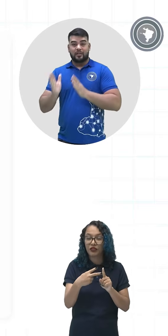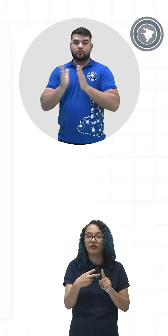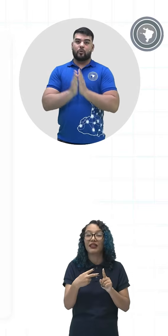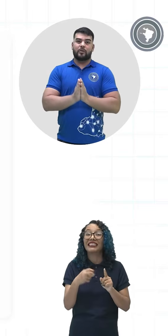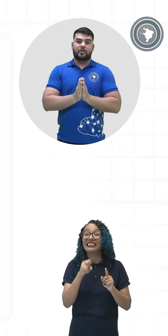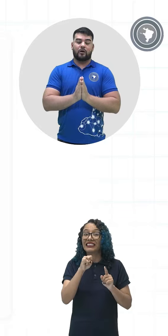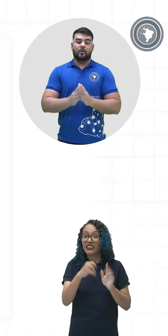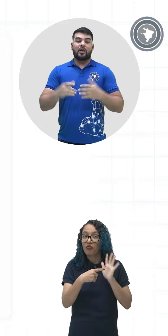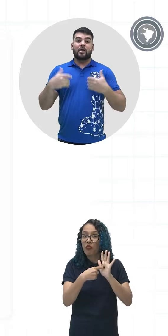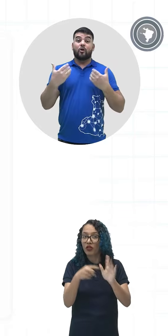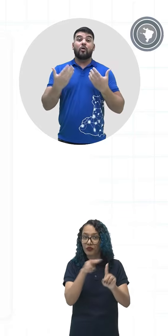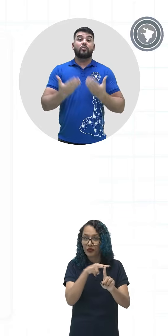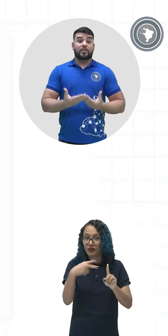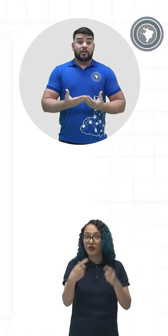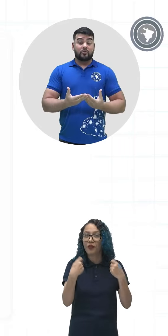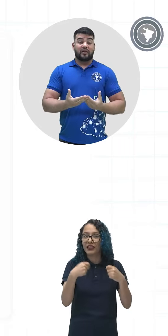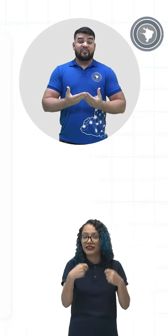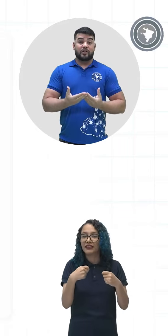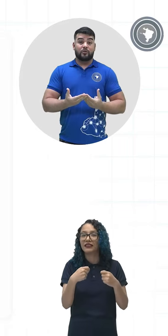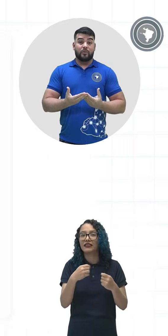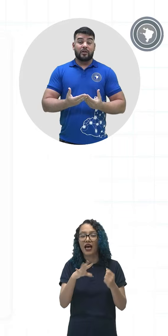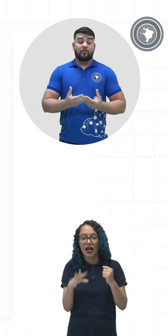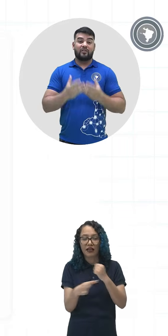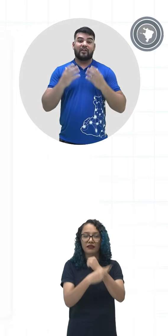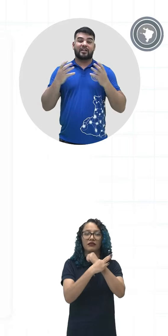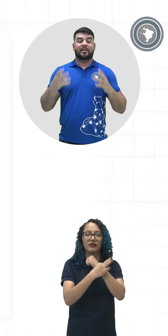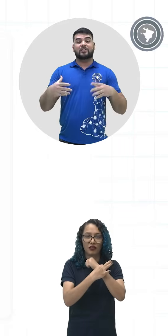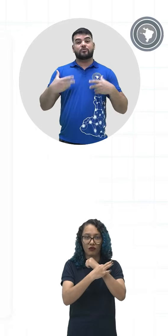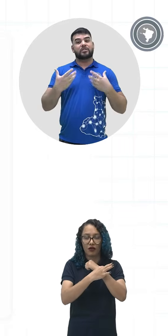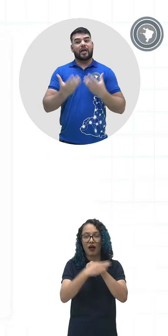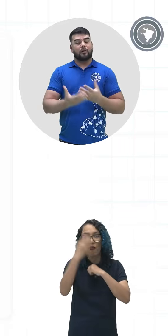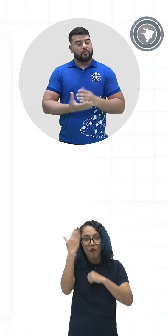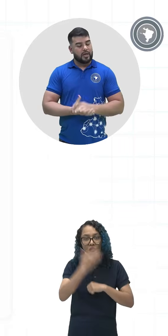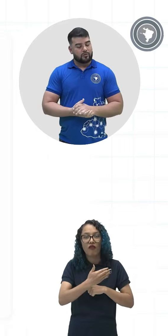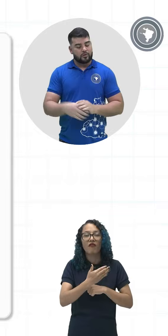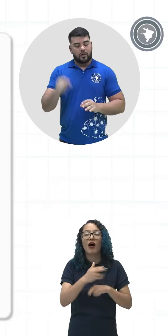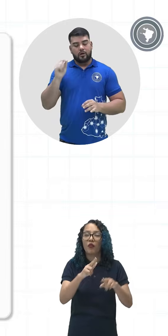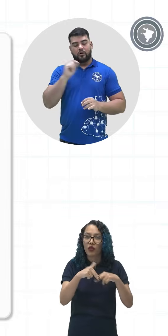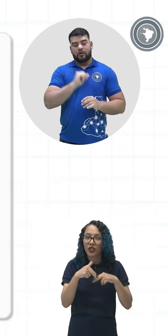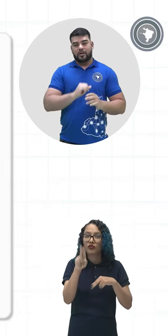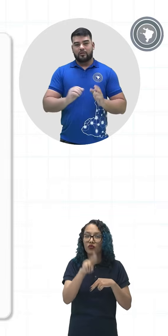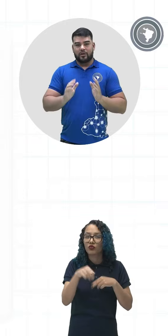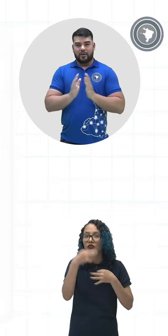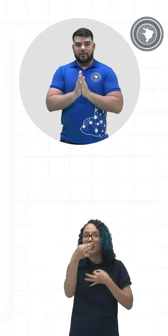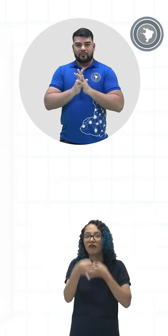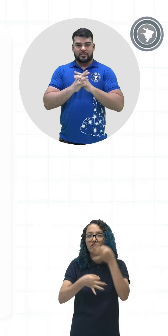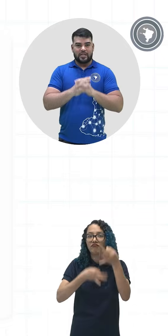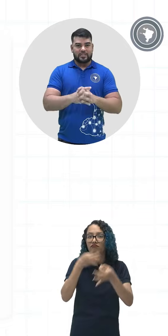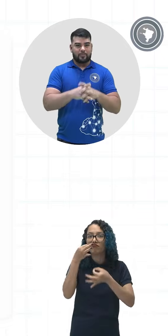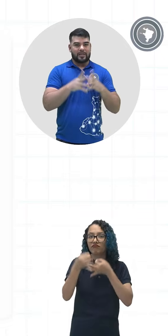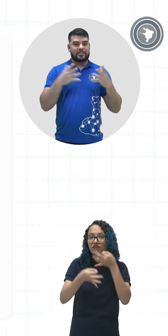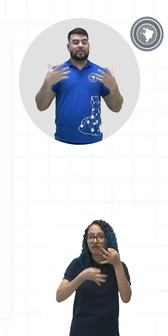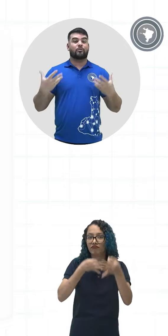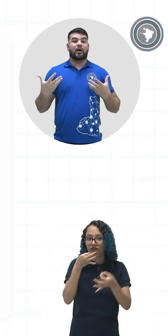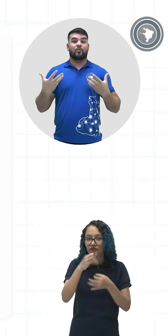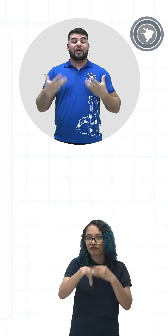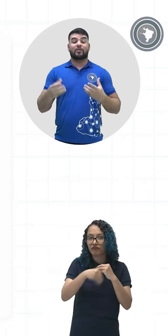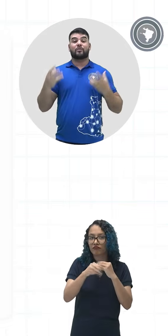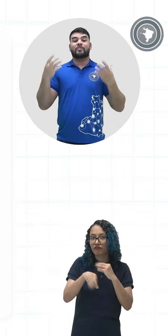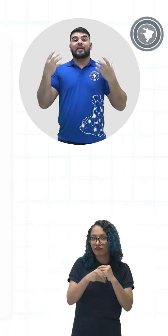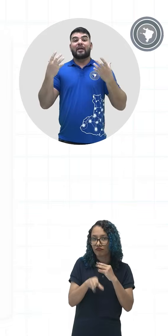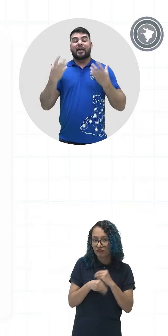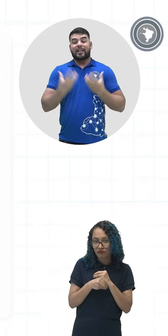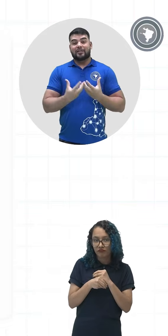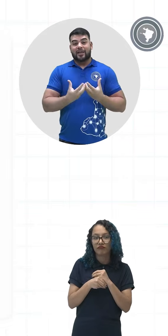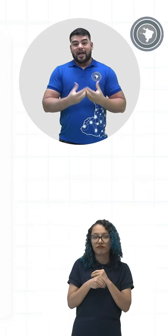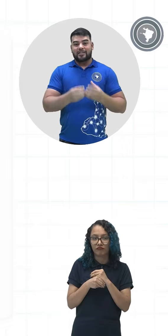defenda a sua opinião. E como o texto defende a opinião? Ele vai trazer os argumentos. colocando aqui para vocês, apresentando o